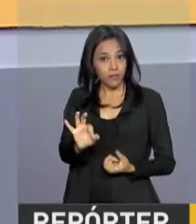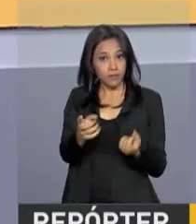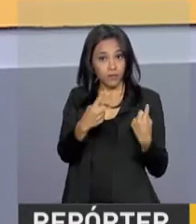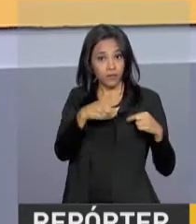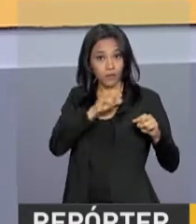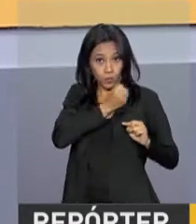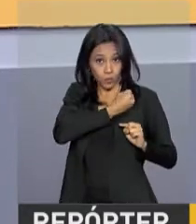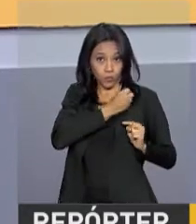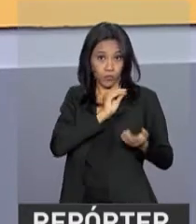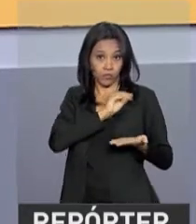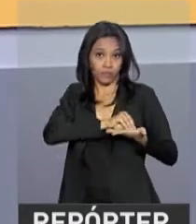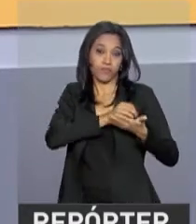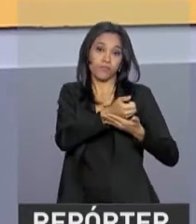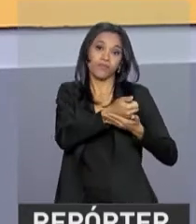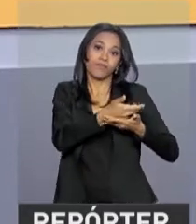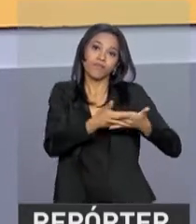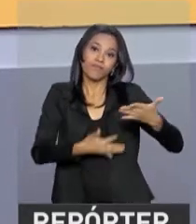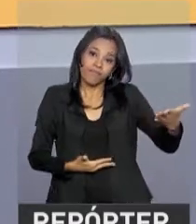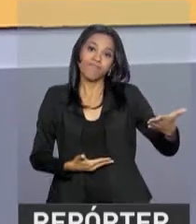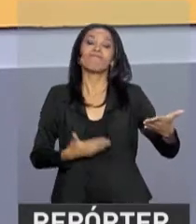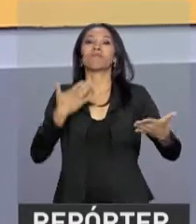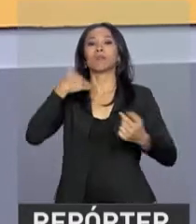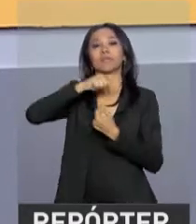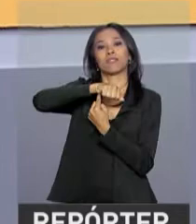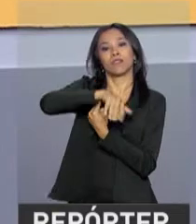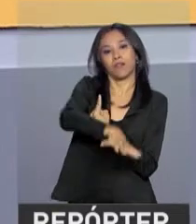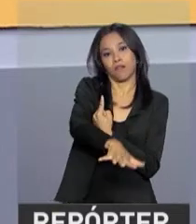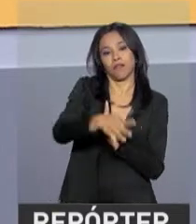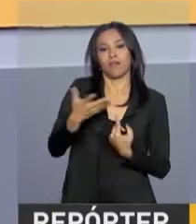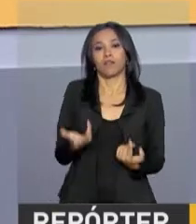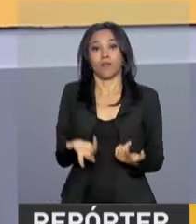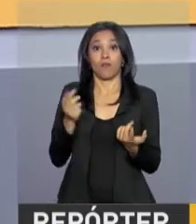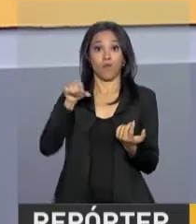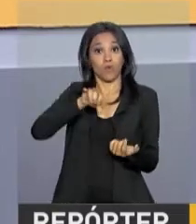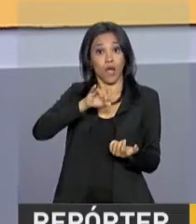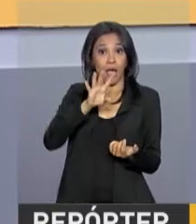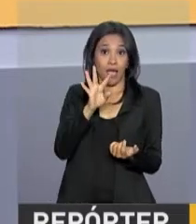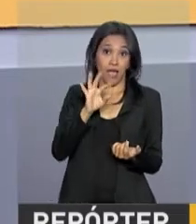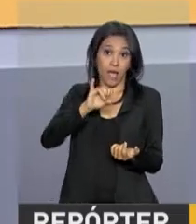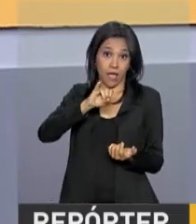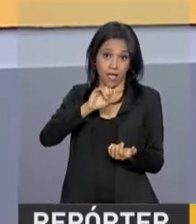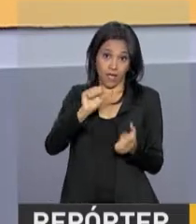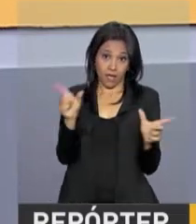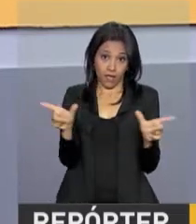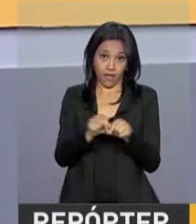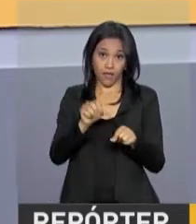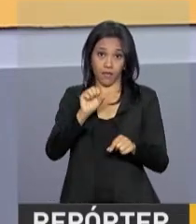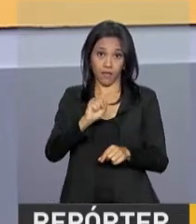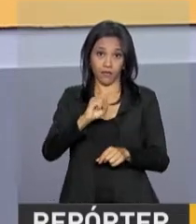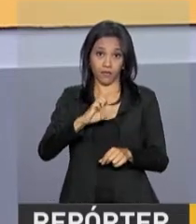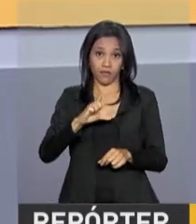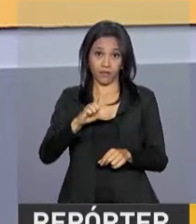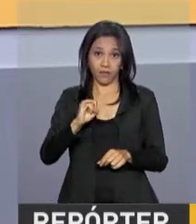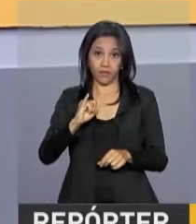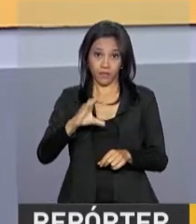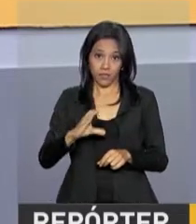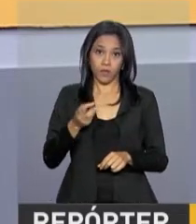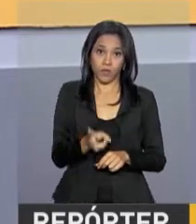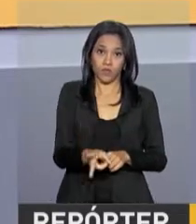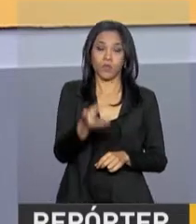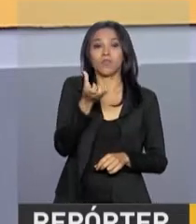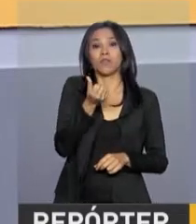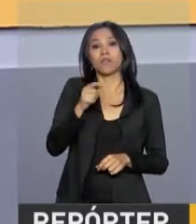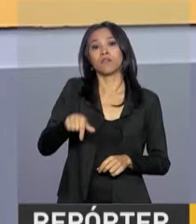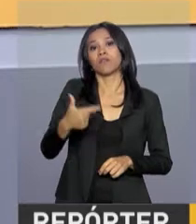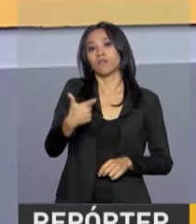números estão no boletim focus do banco central a projeção da taxa básica de juros a selic continua em 6,25 por